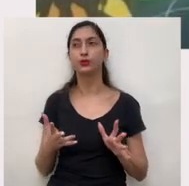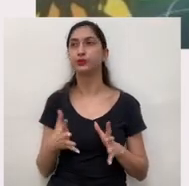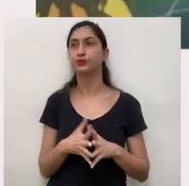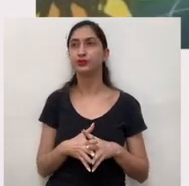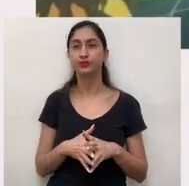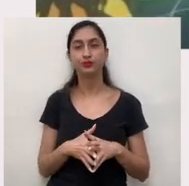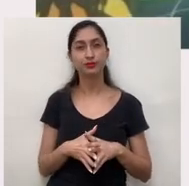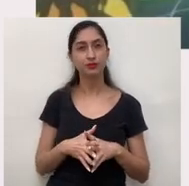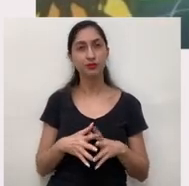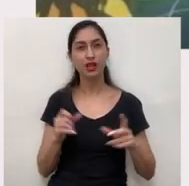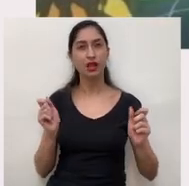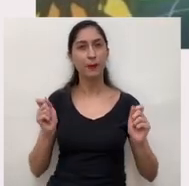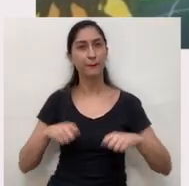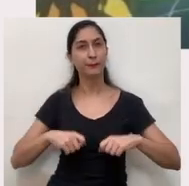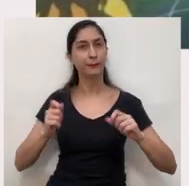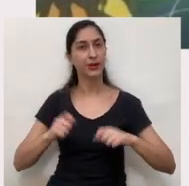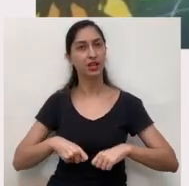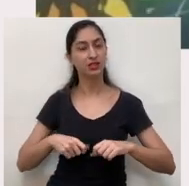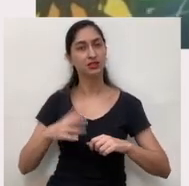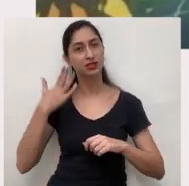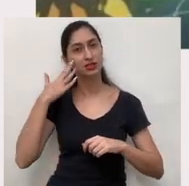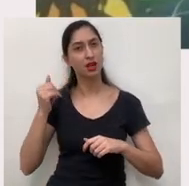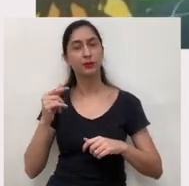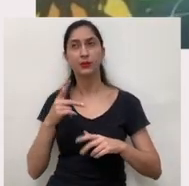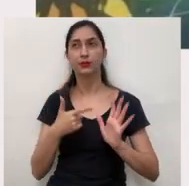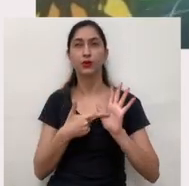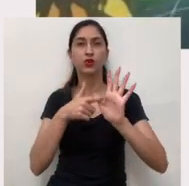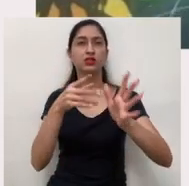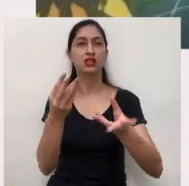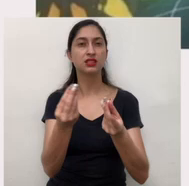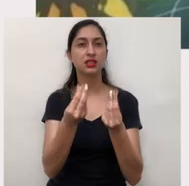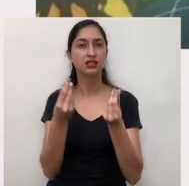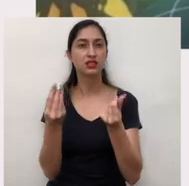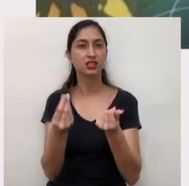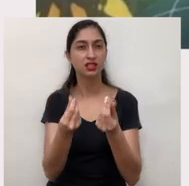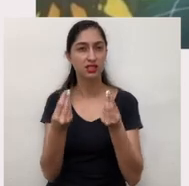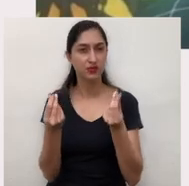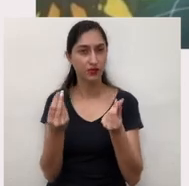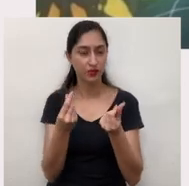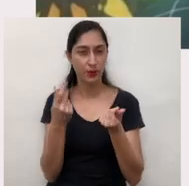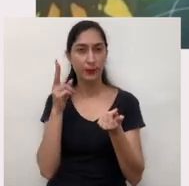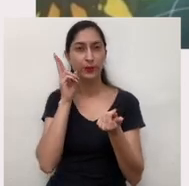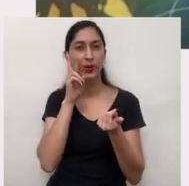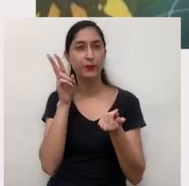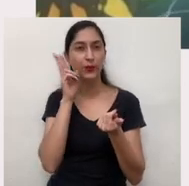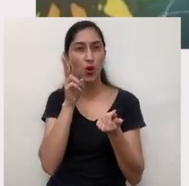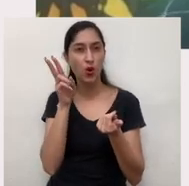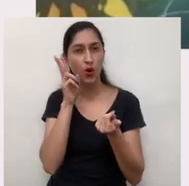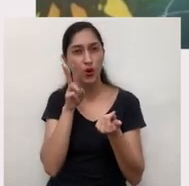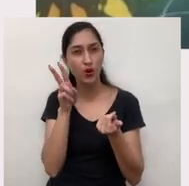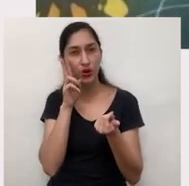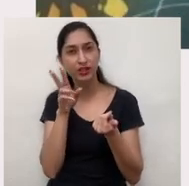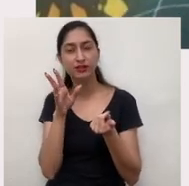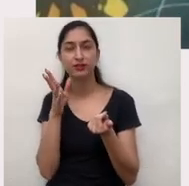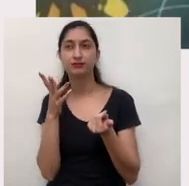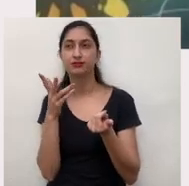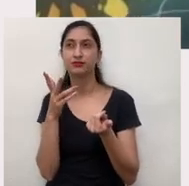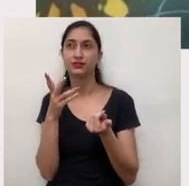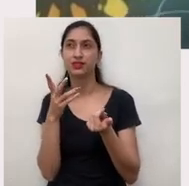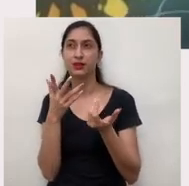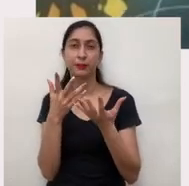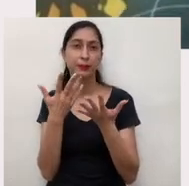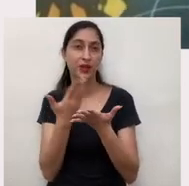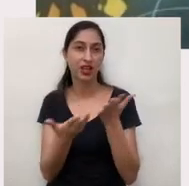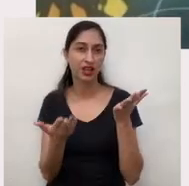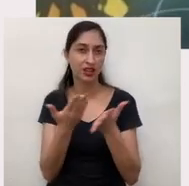que é tão potente, assim, traz esse lugar do sensível, né? Dessas memórias que se perdem no lugar do imaginário,